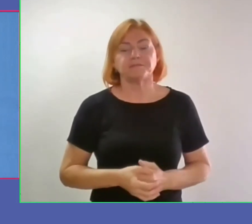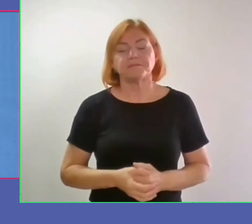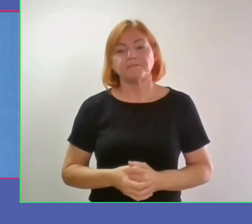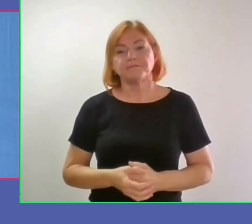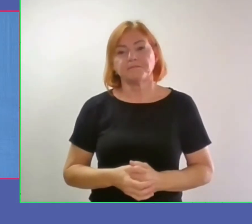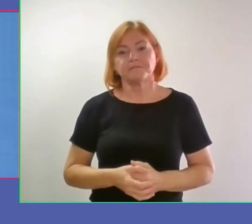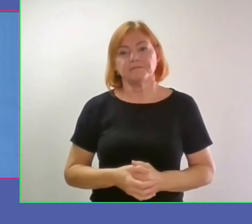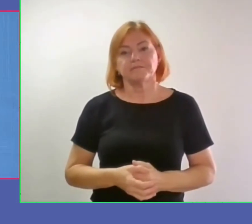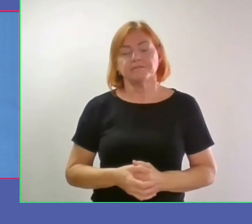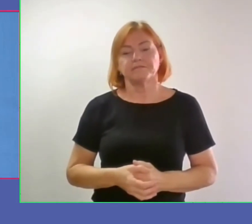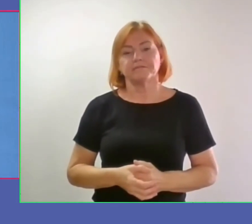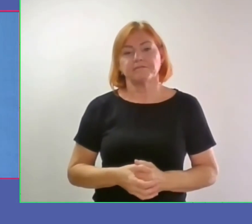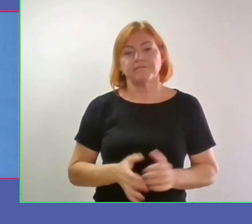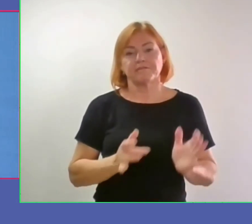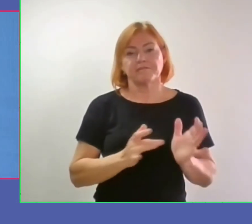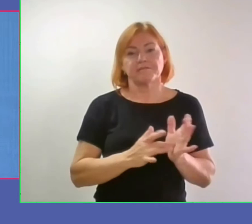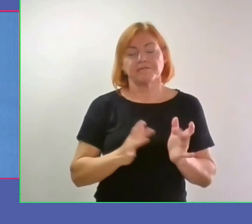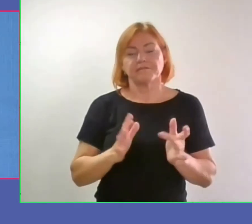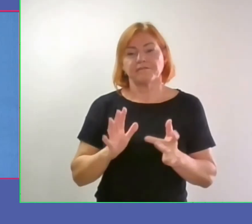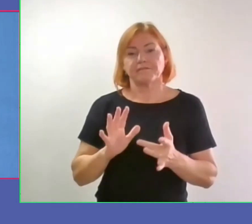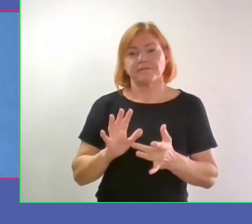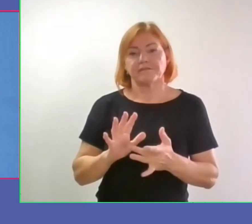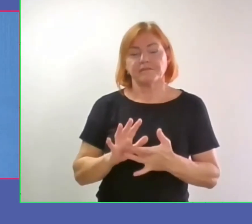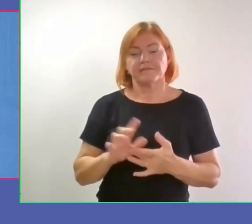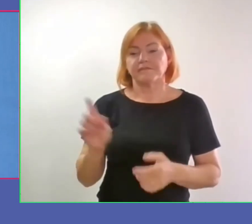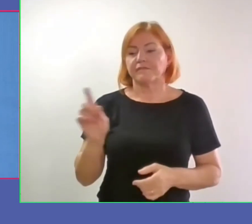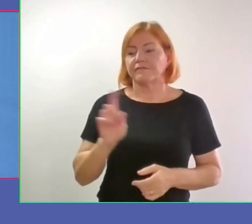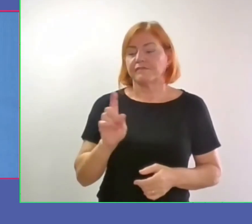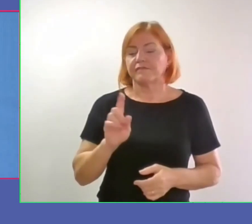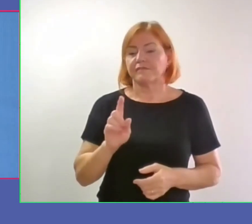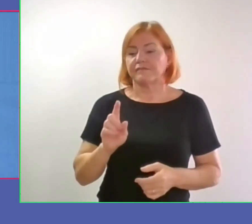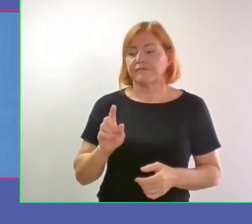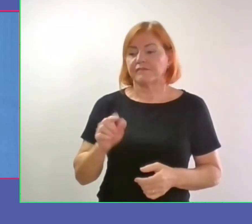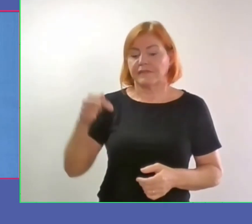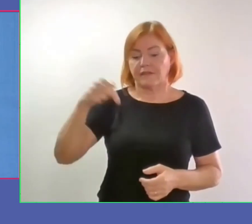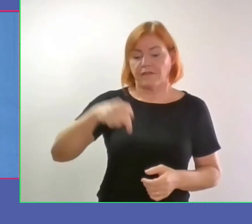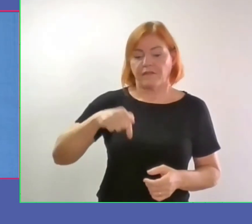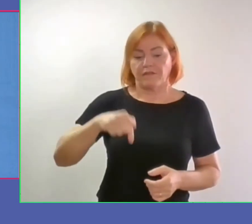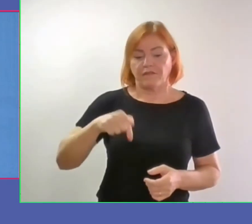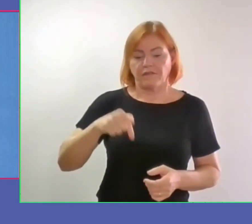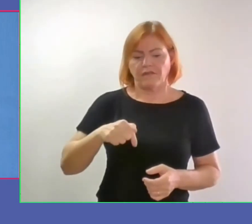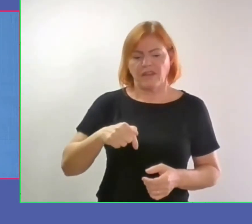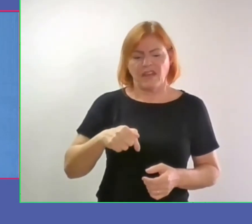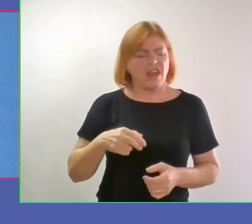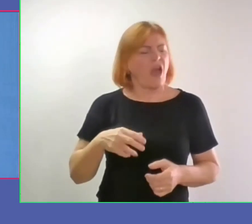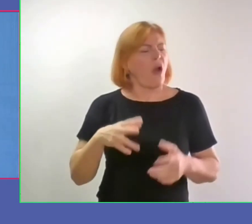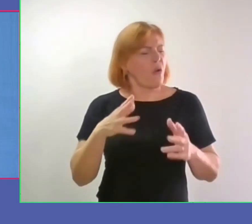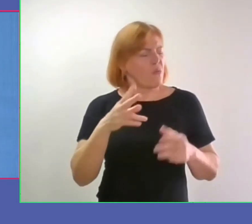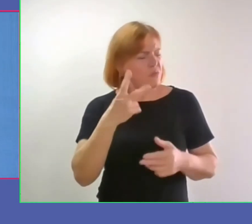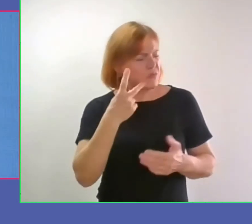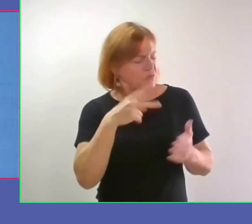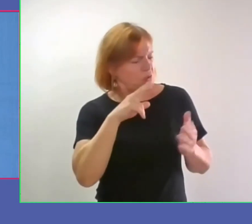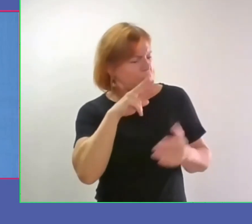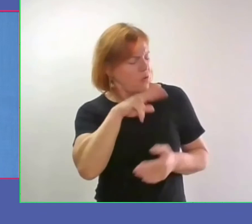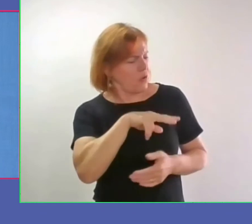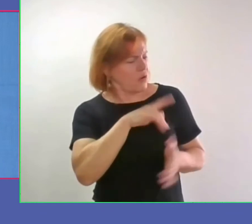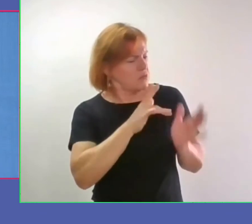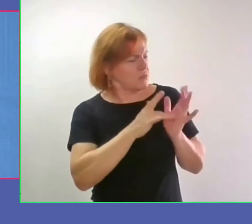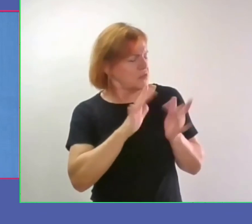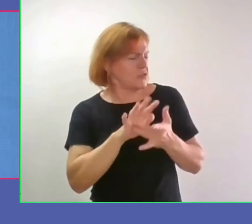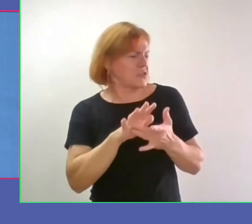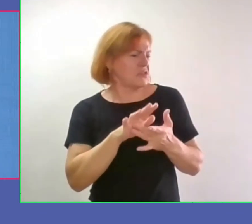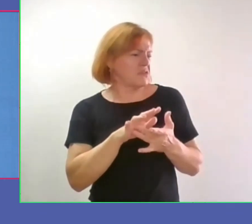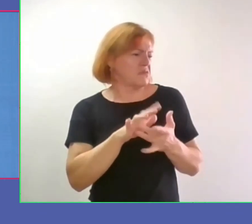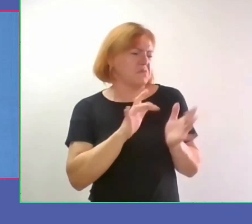Jesus não veio, muita gente diz, mas Jesus, ele falhou. Muitos com os olhos, né, na religião,